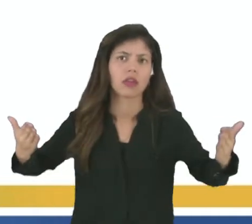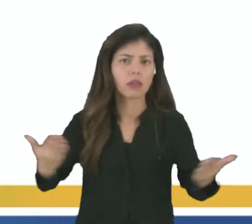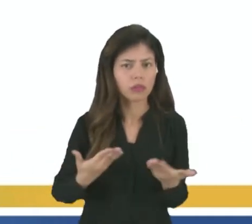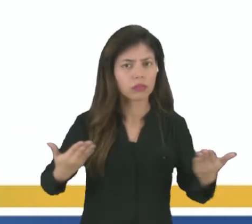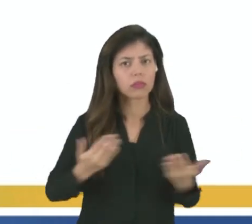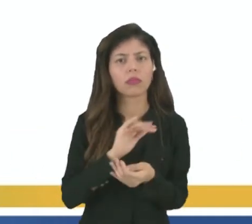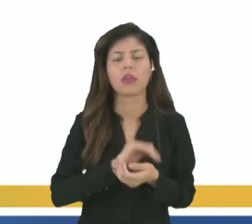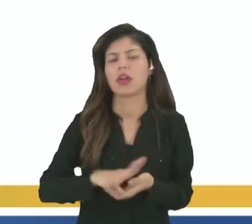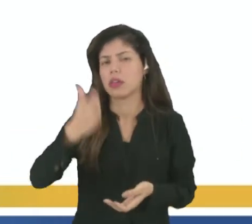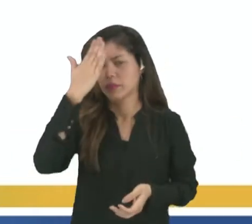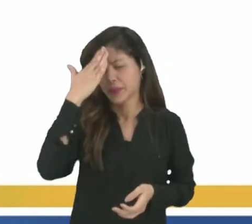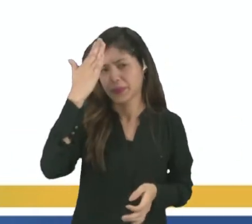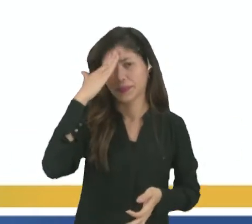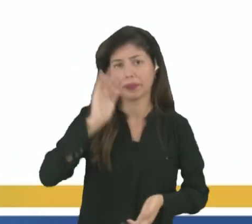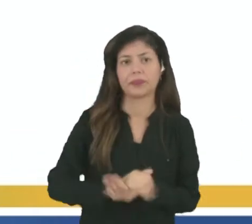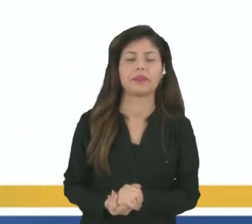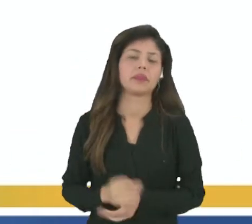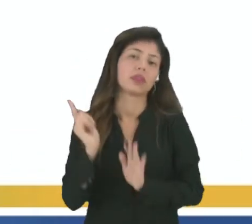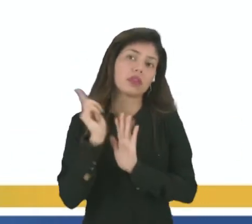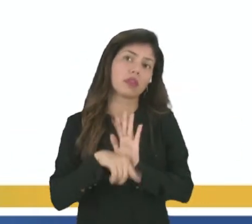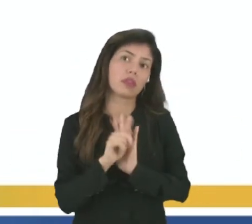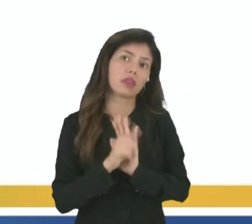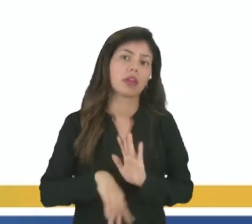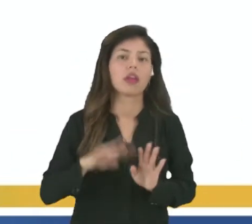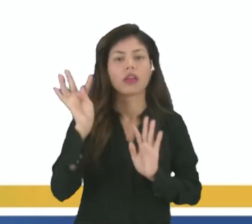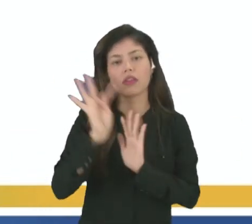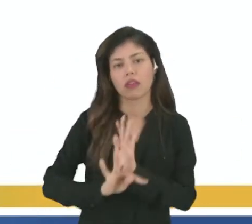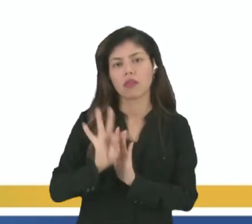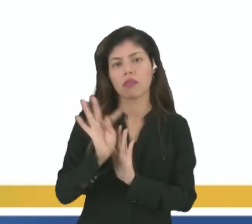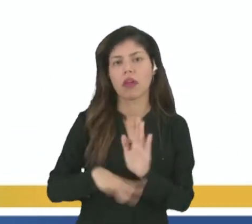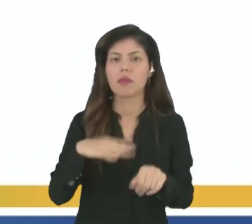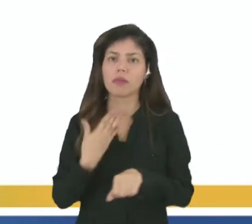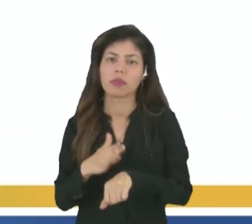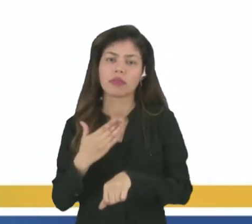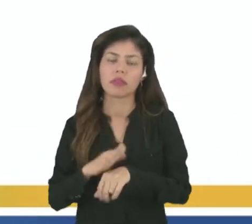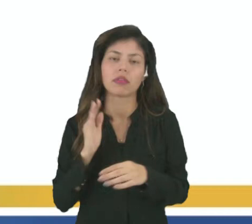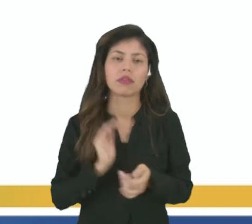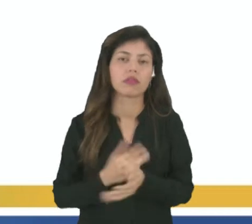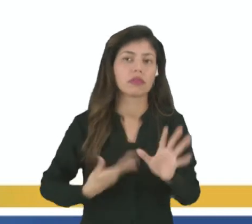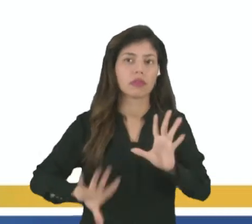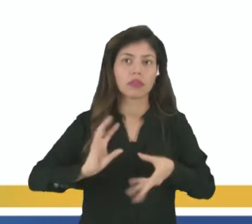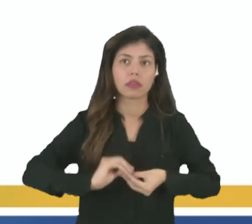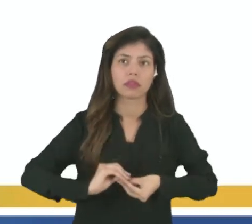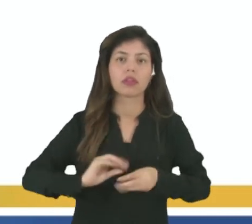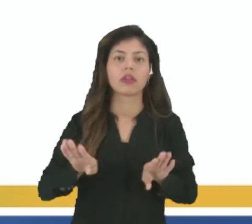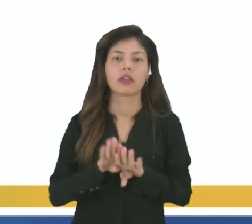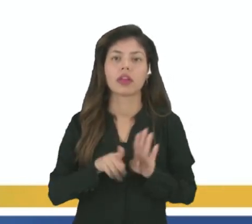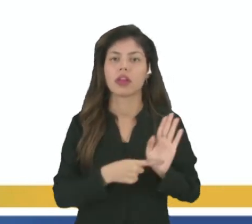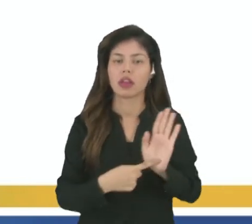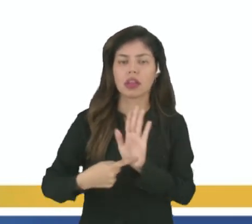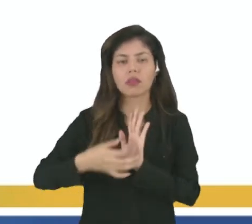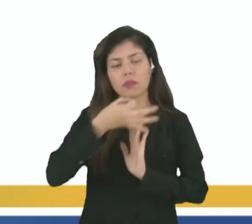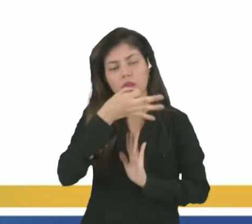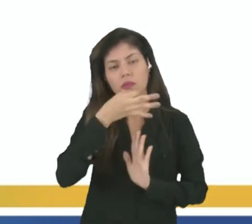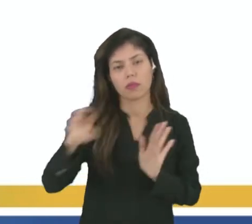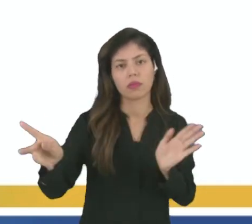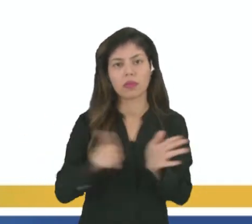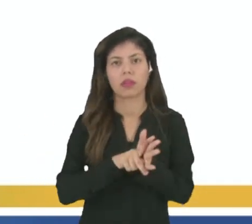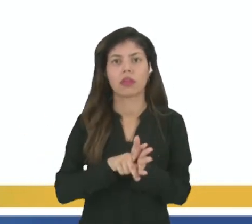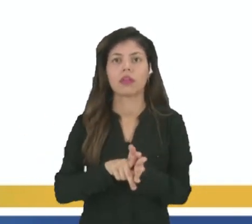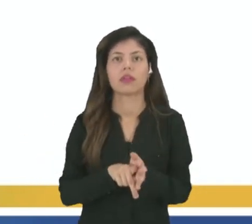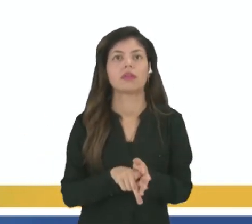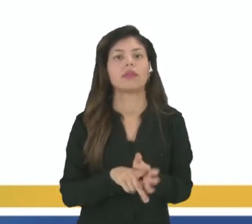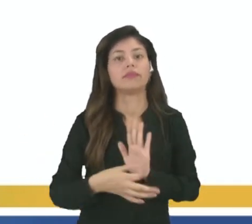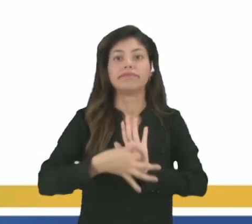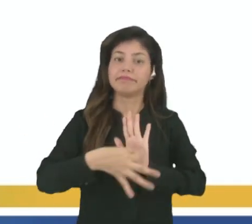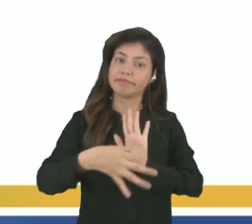momento, você entender o gênero textual para praticar um resumo e, ao mesmo tempo, emitir sua opinião? O resumo